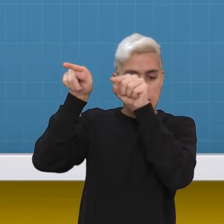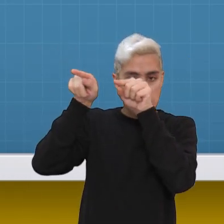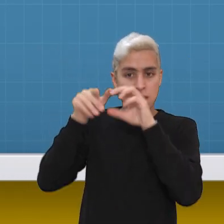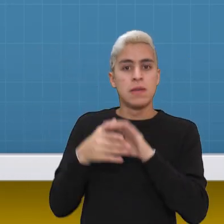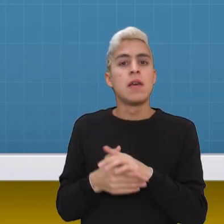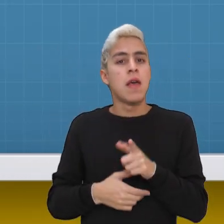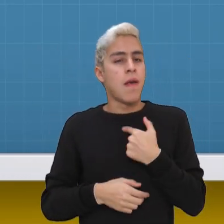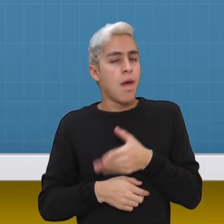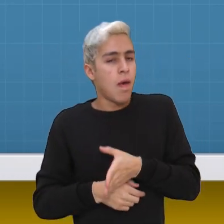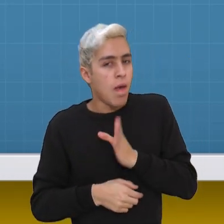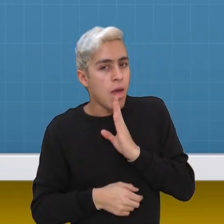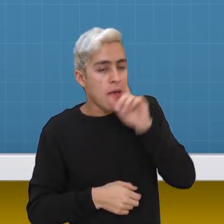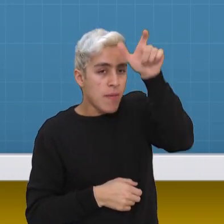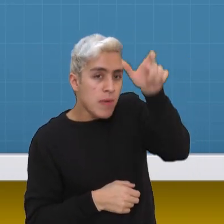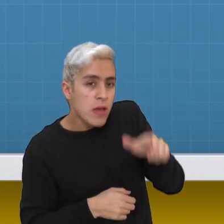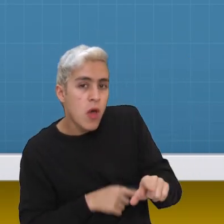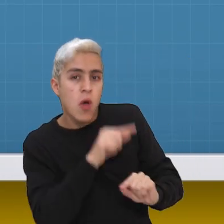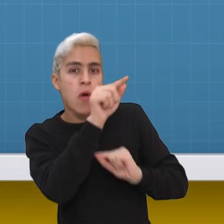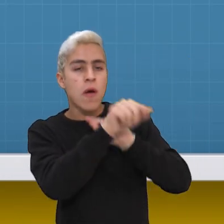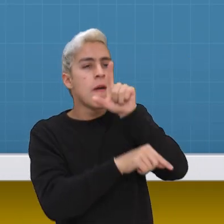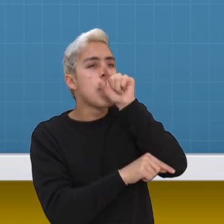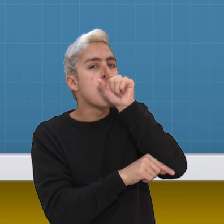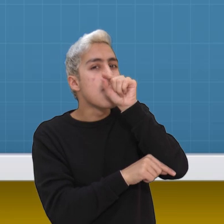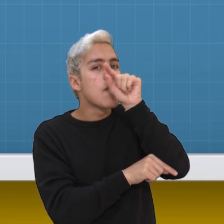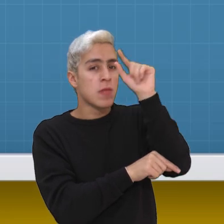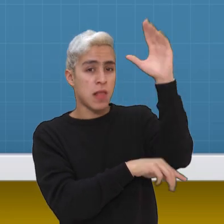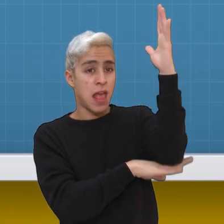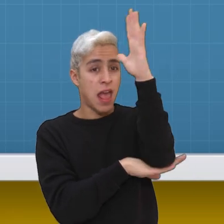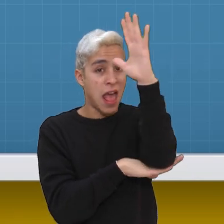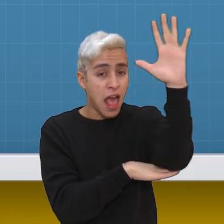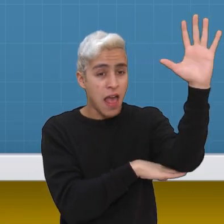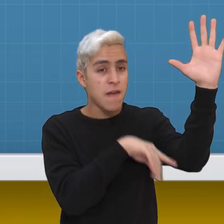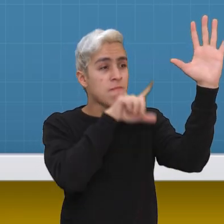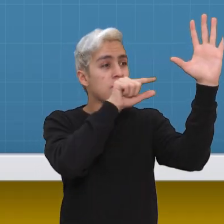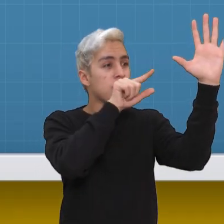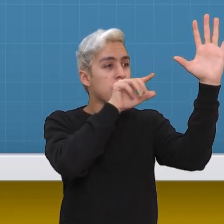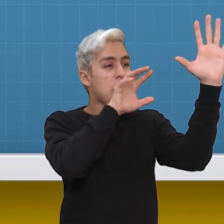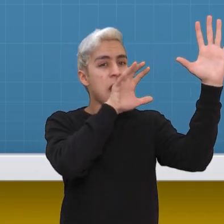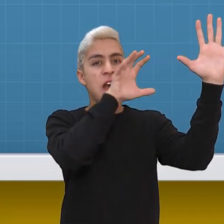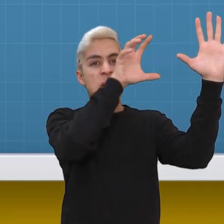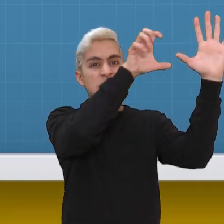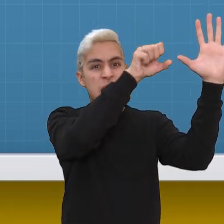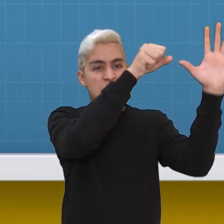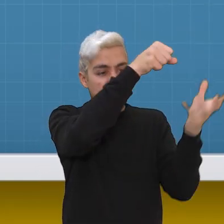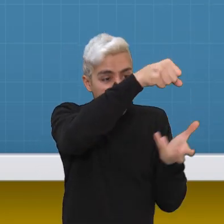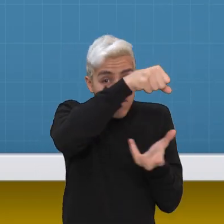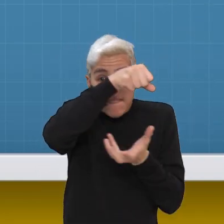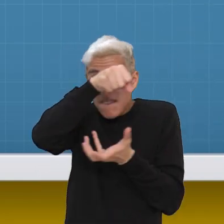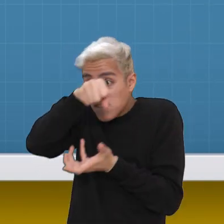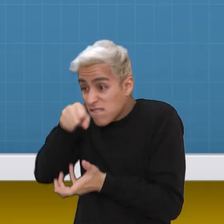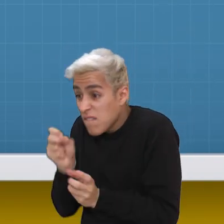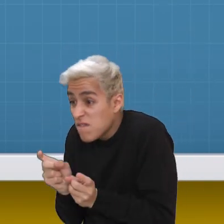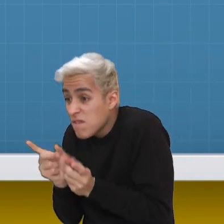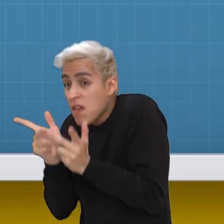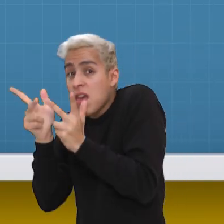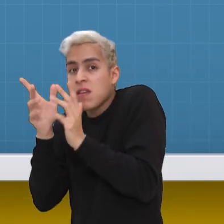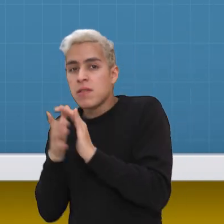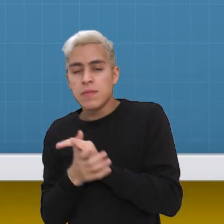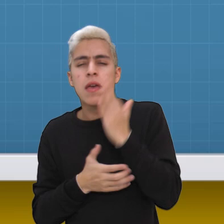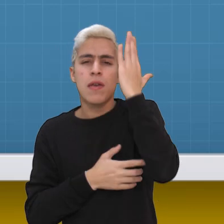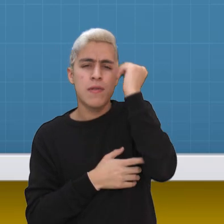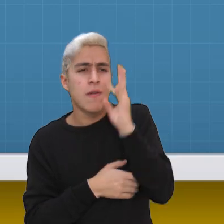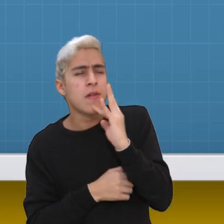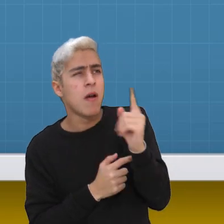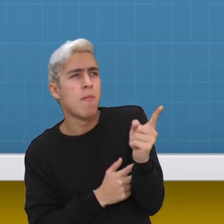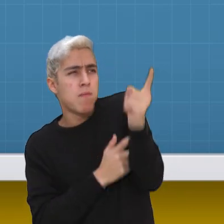eu sei de gente que pega o pássaro lá na floresta e trafica e traz para um outro lugar. Eu sei de gente